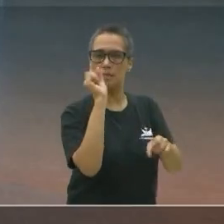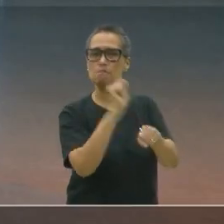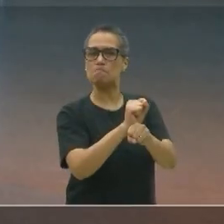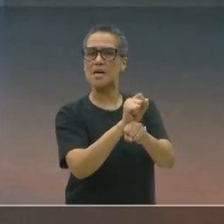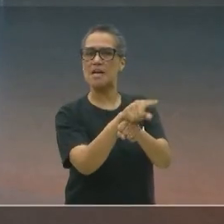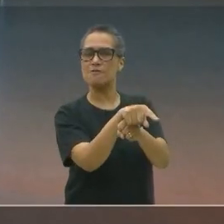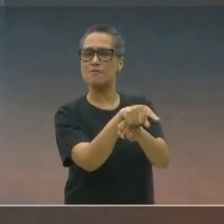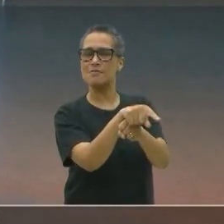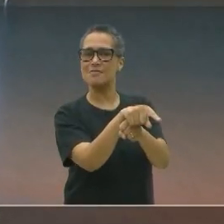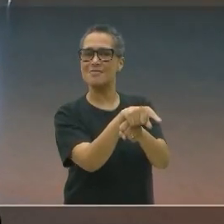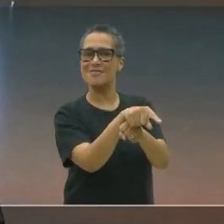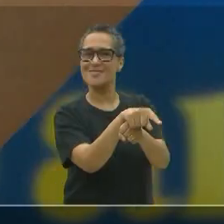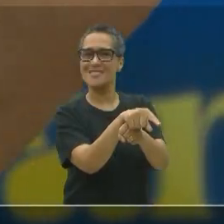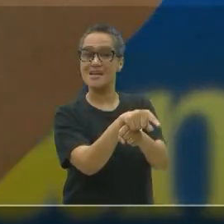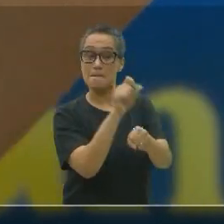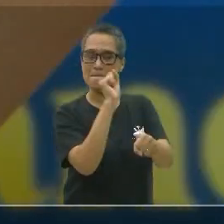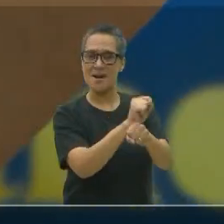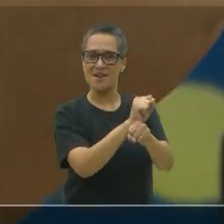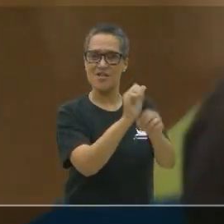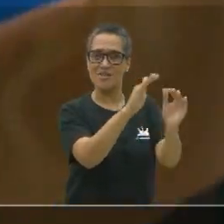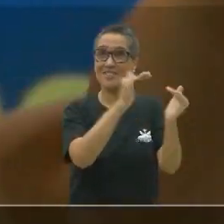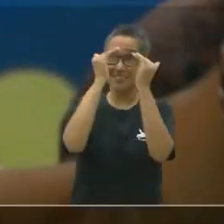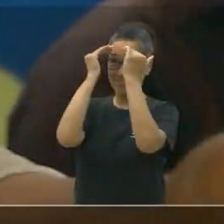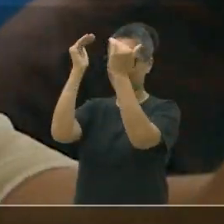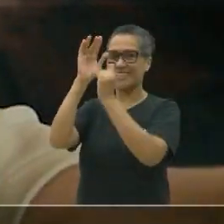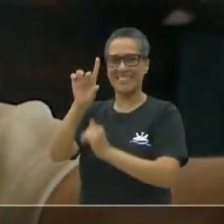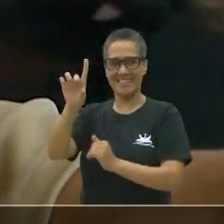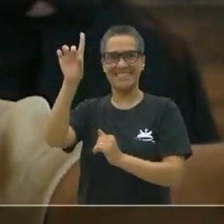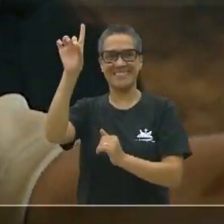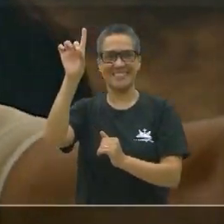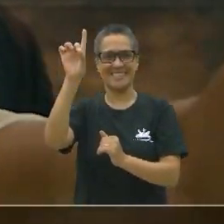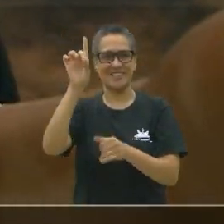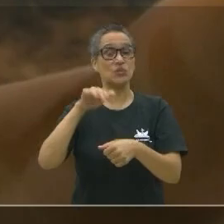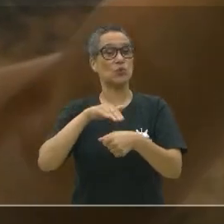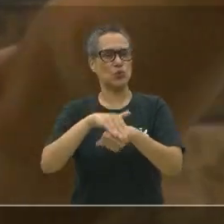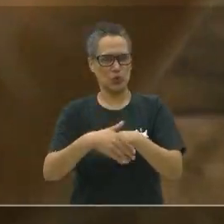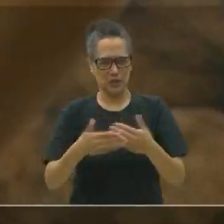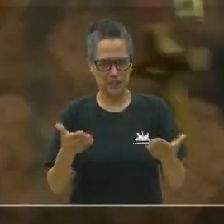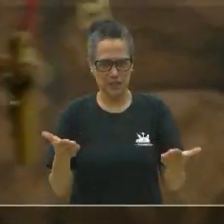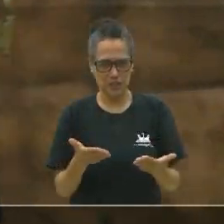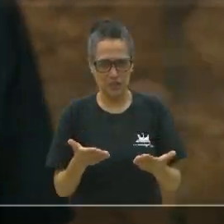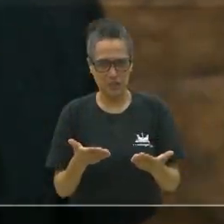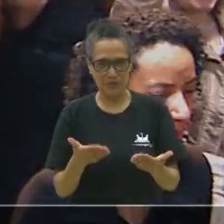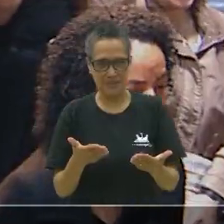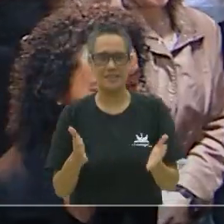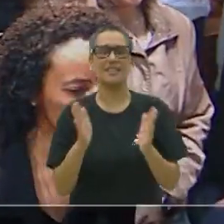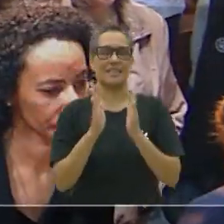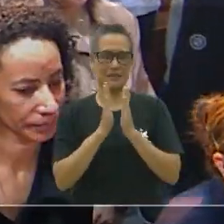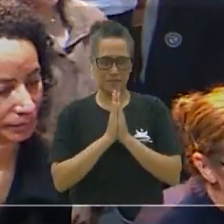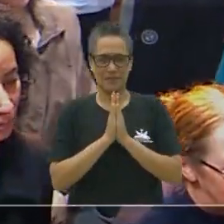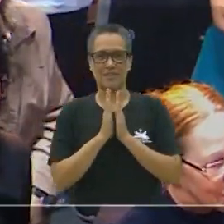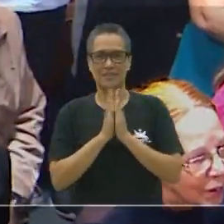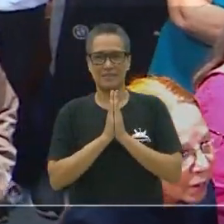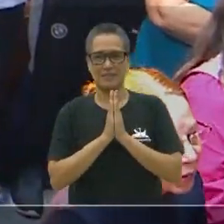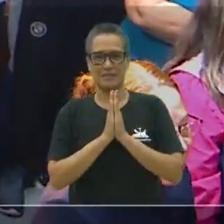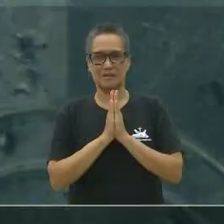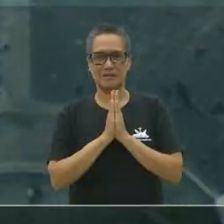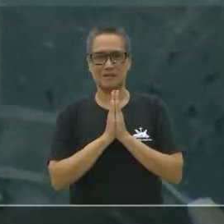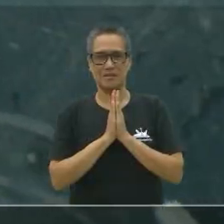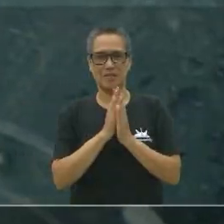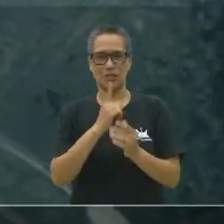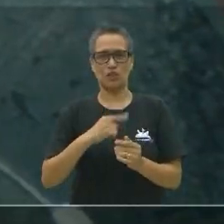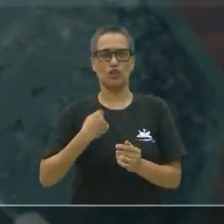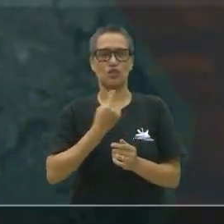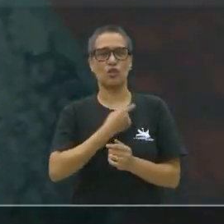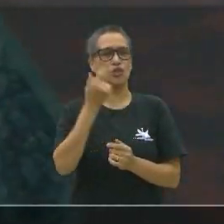e honrar o teu Deus? Foi isso que você veio fazer aqui nessa noite. Amém? Amém. E nós só